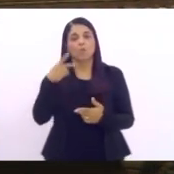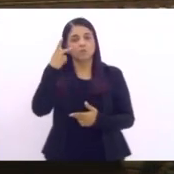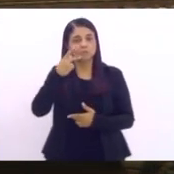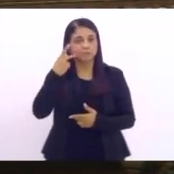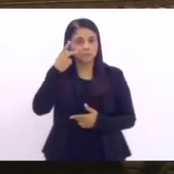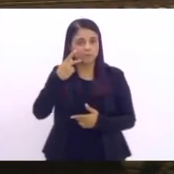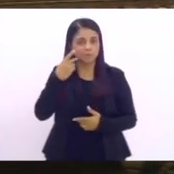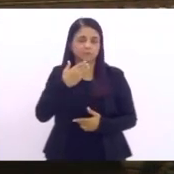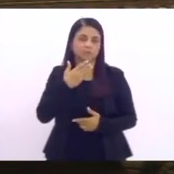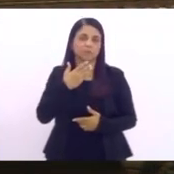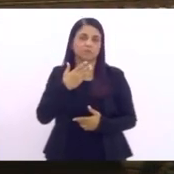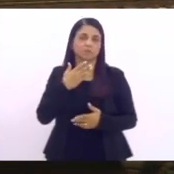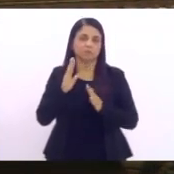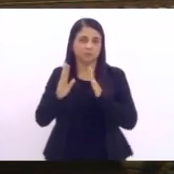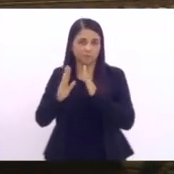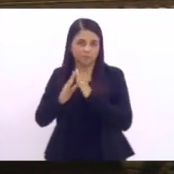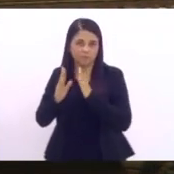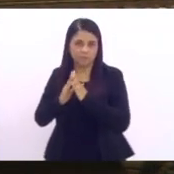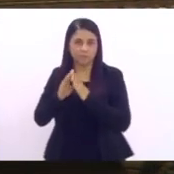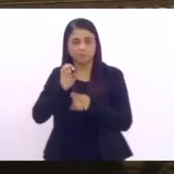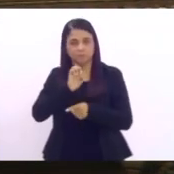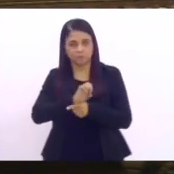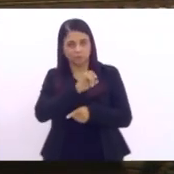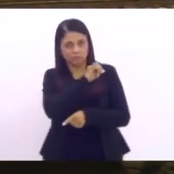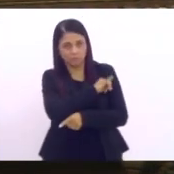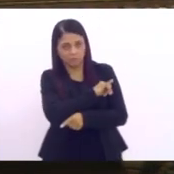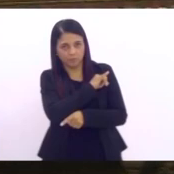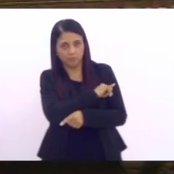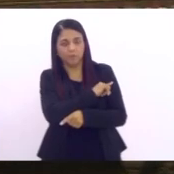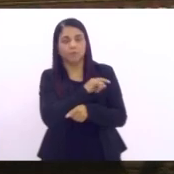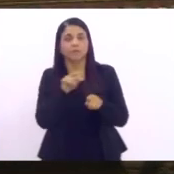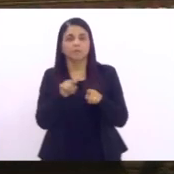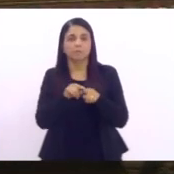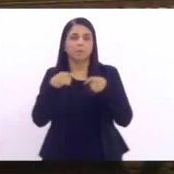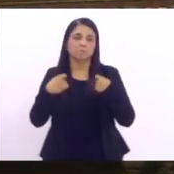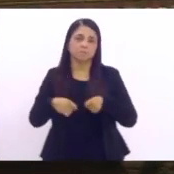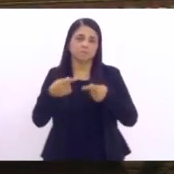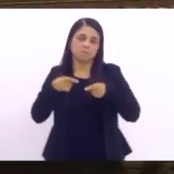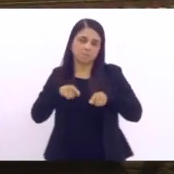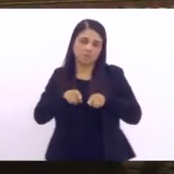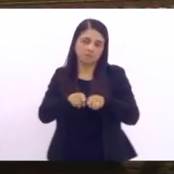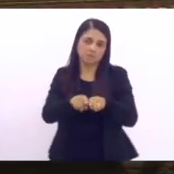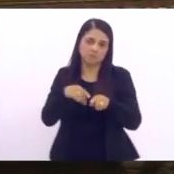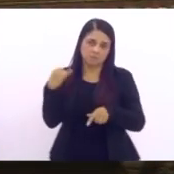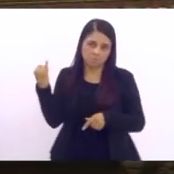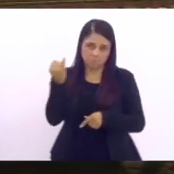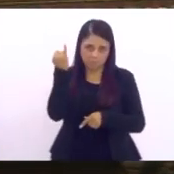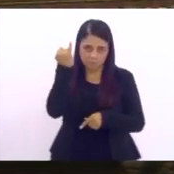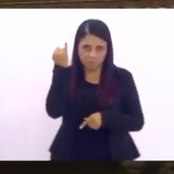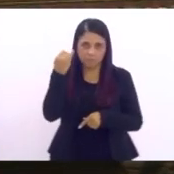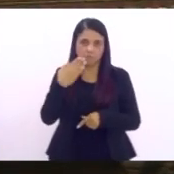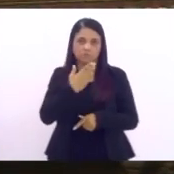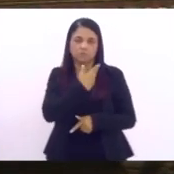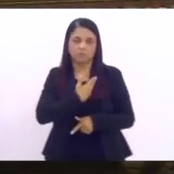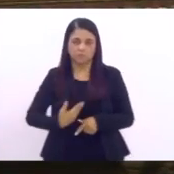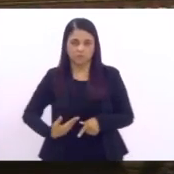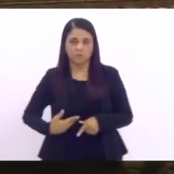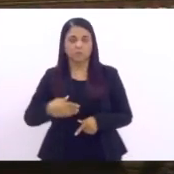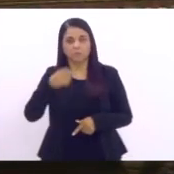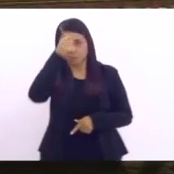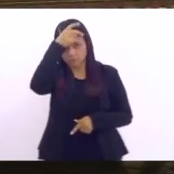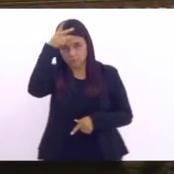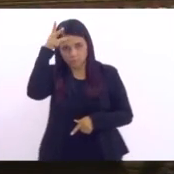no estado do Rio de Janeiro e precisa dessa parceria tão importante do governo municipal, estadual